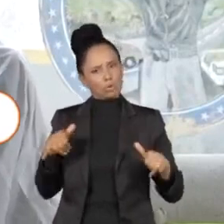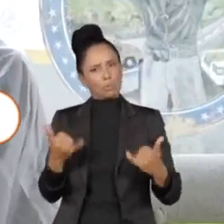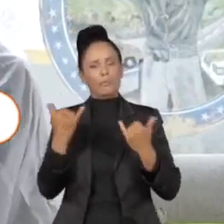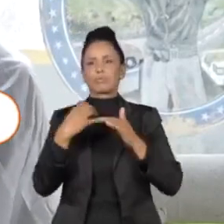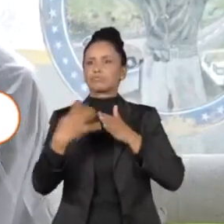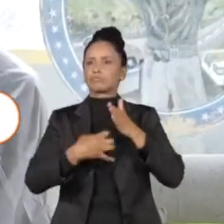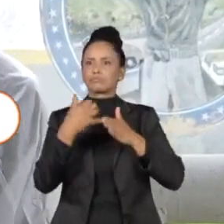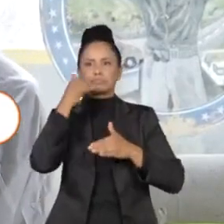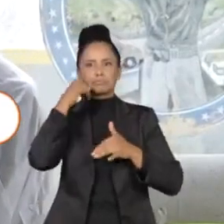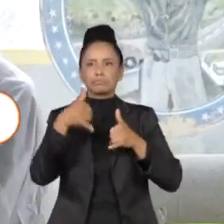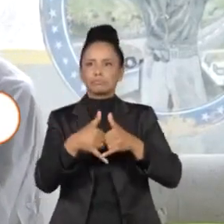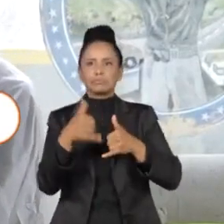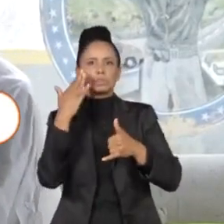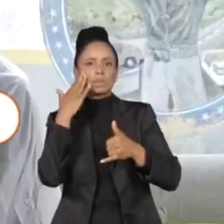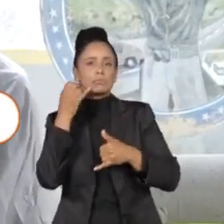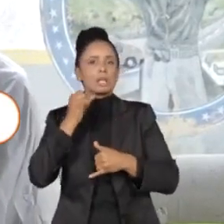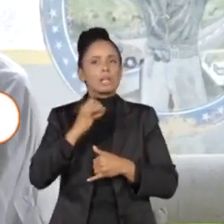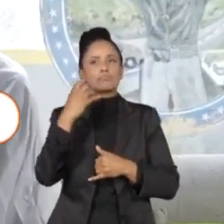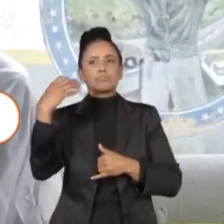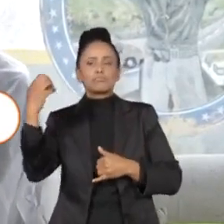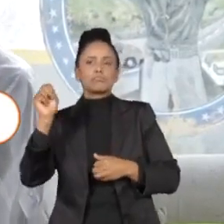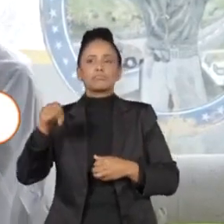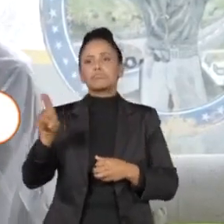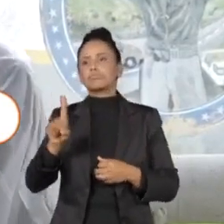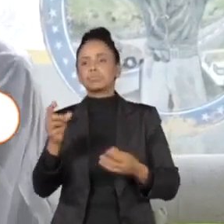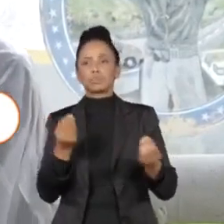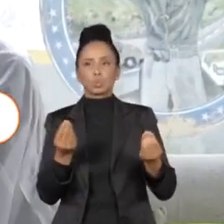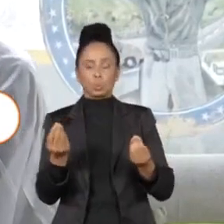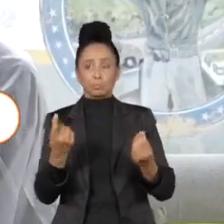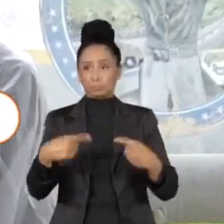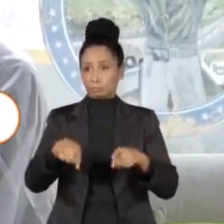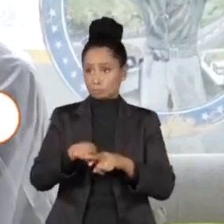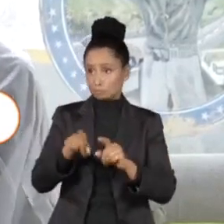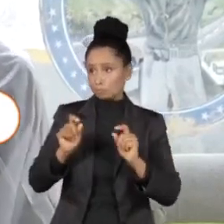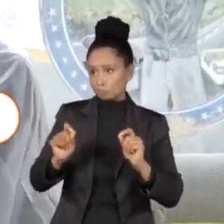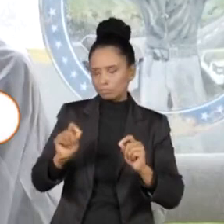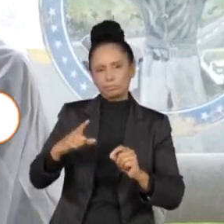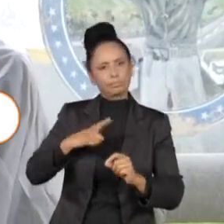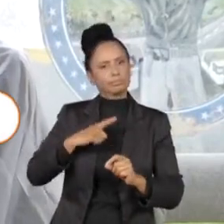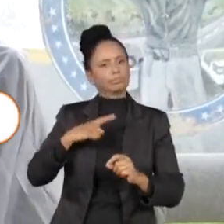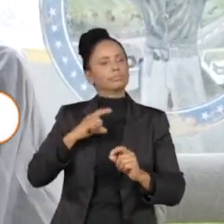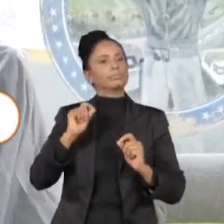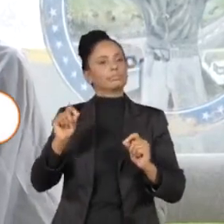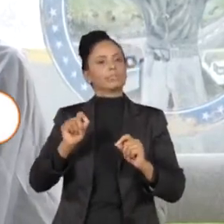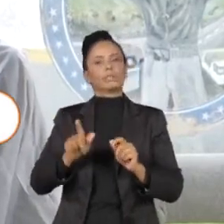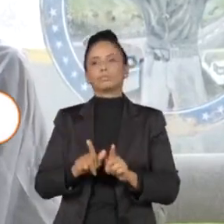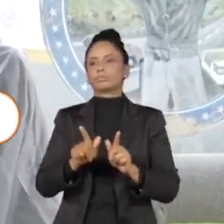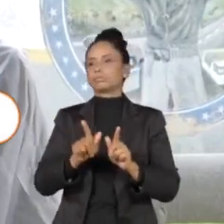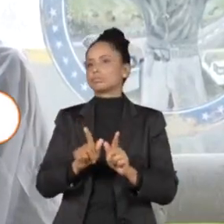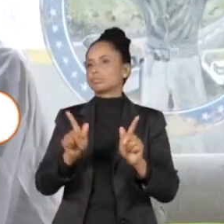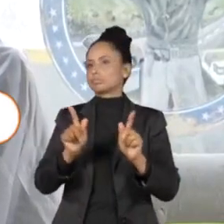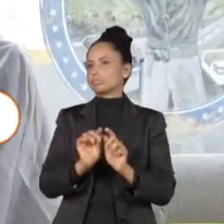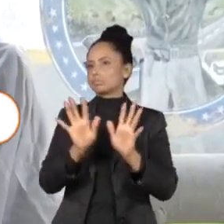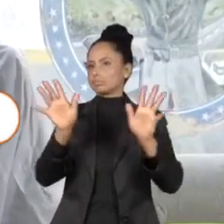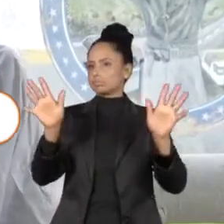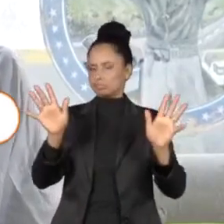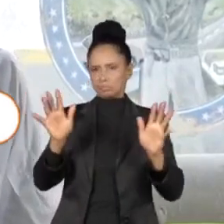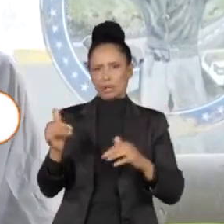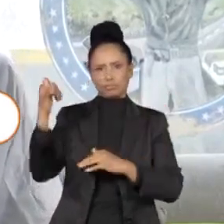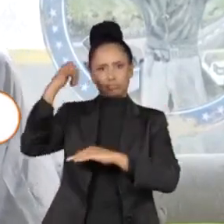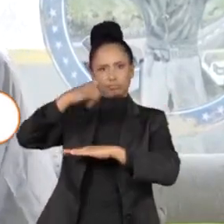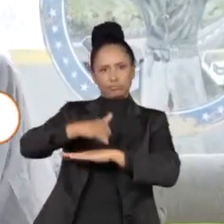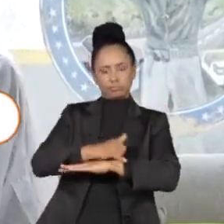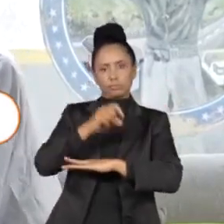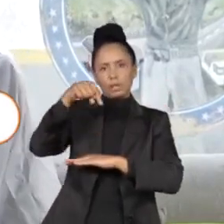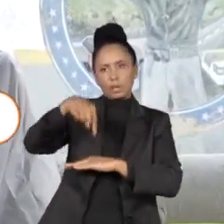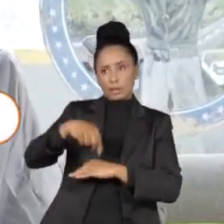para saber se a viagem vai acontecer ou não. Já o Aeroporto Internacional de São Paulo, que fica em Guarulhos, informou